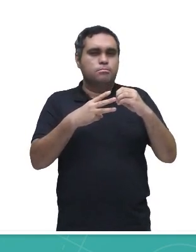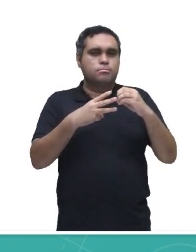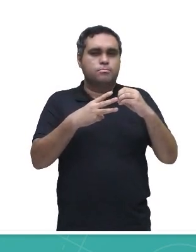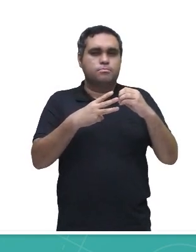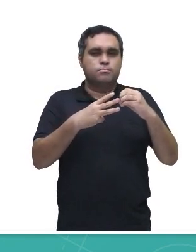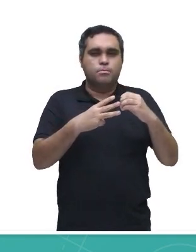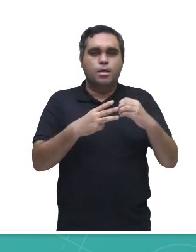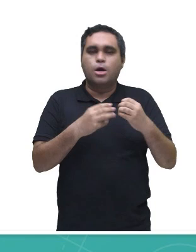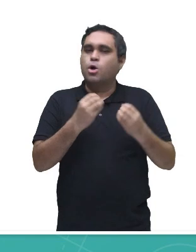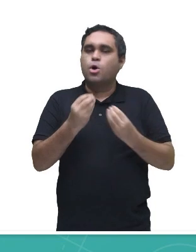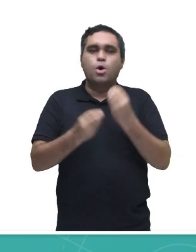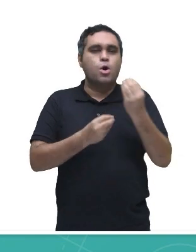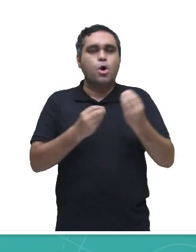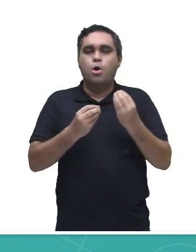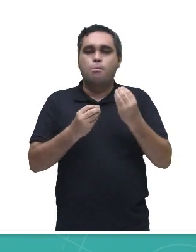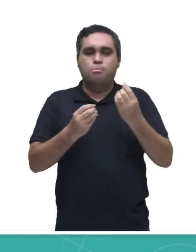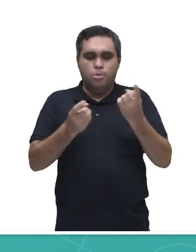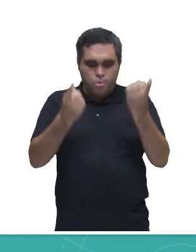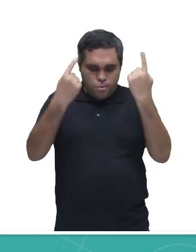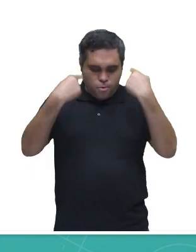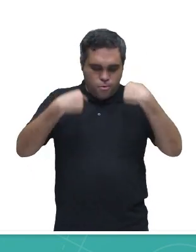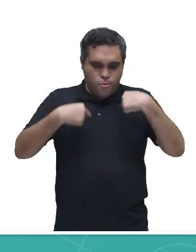de células. Eu preparei